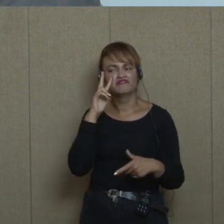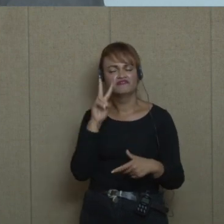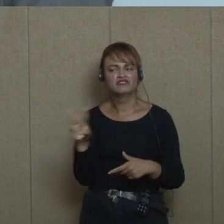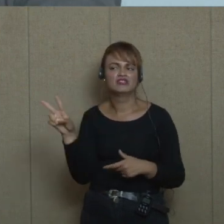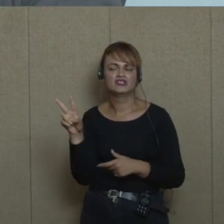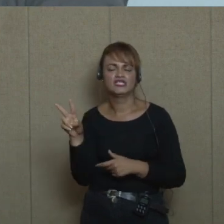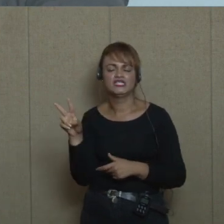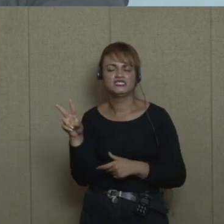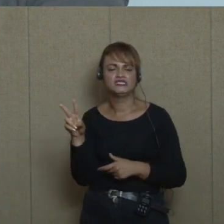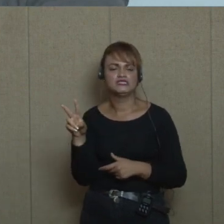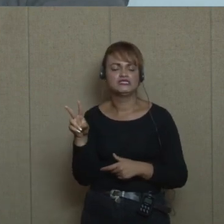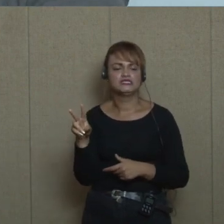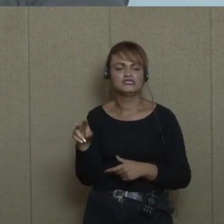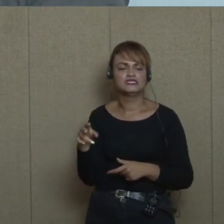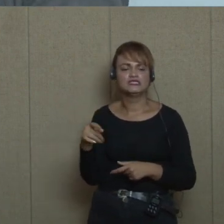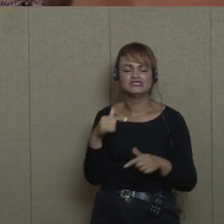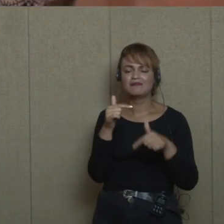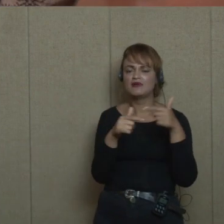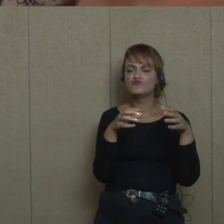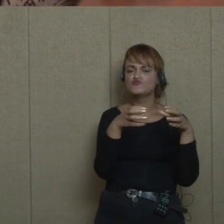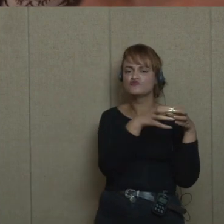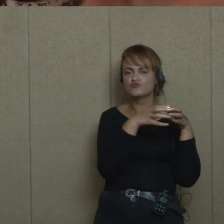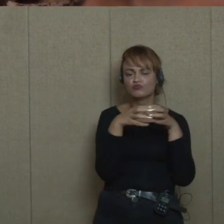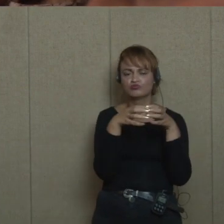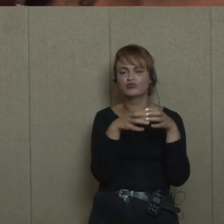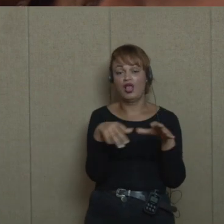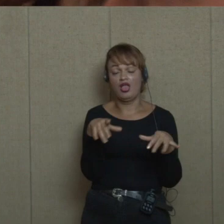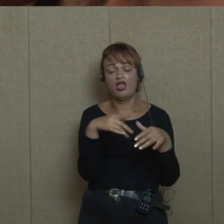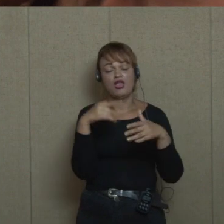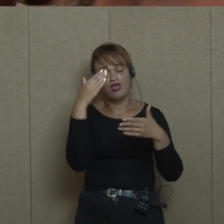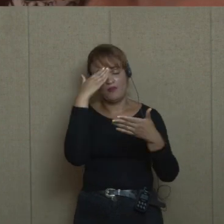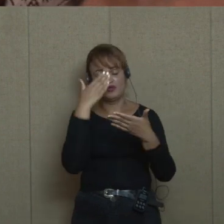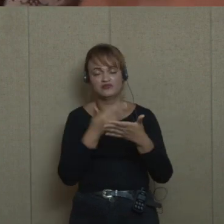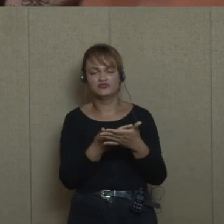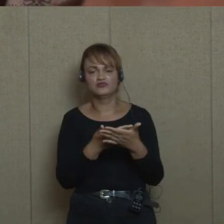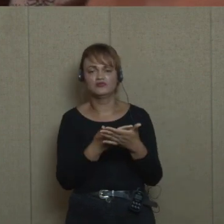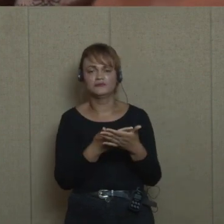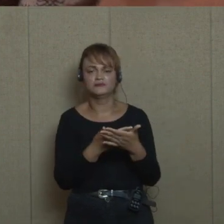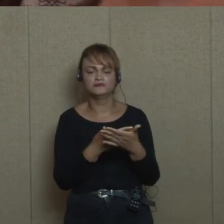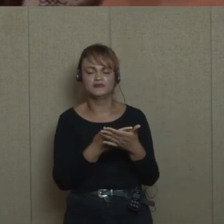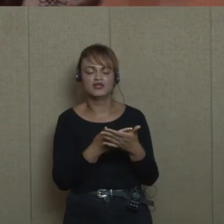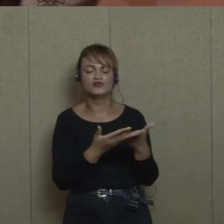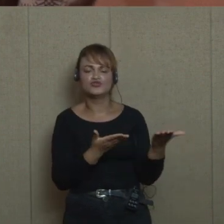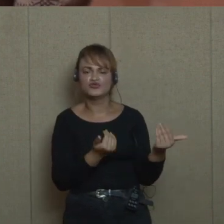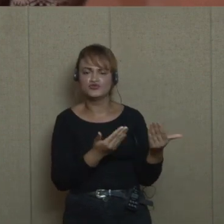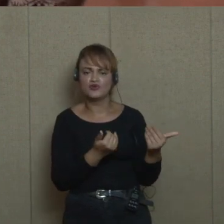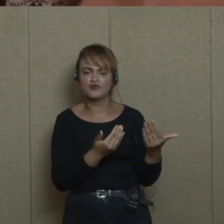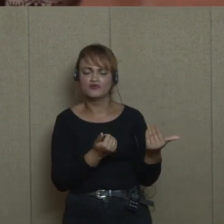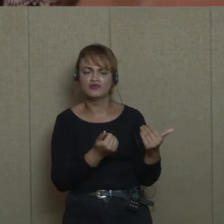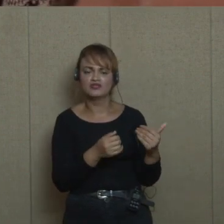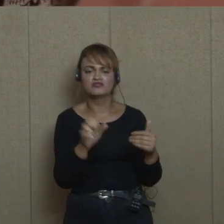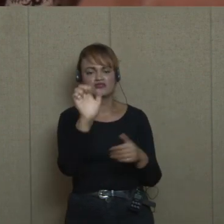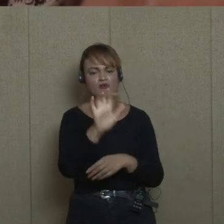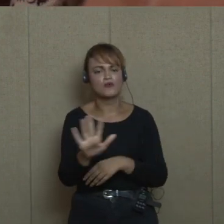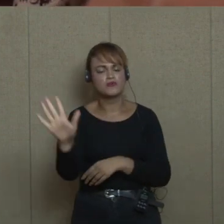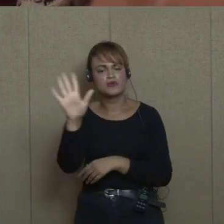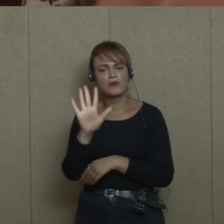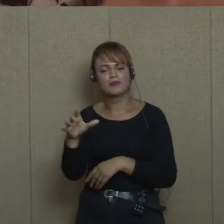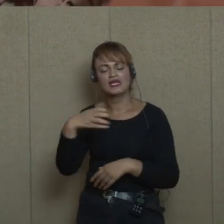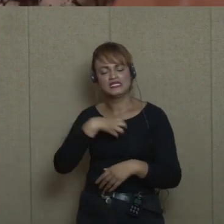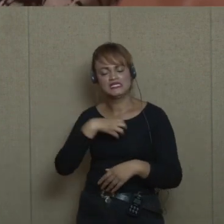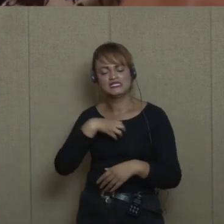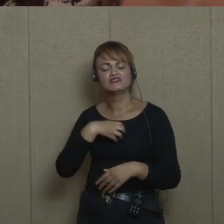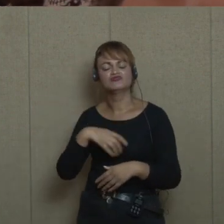esse senso de conjunto. Eu acho que para os jovens europeus, eles se sentem como